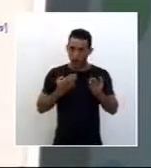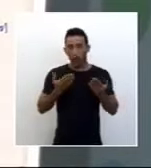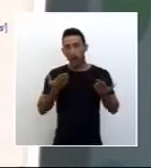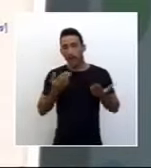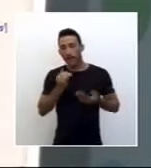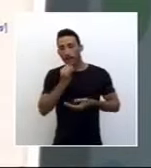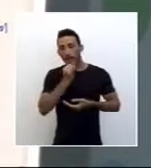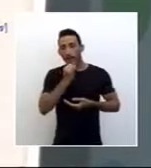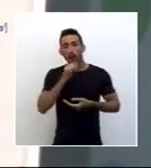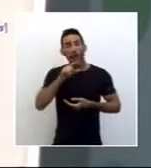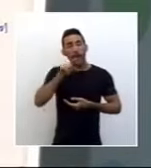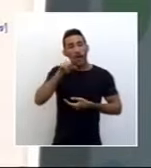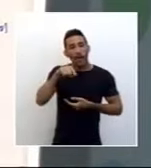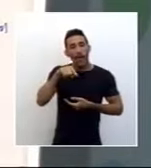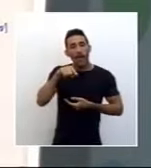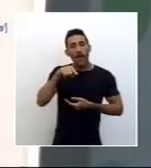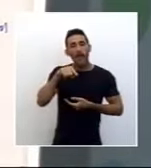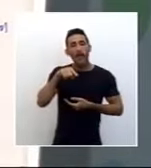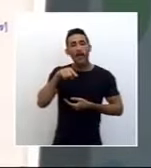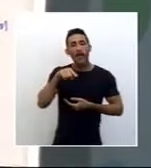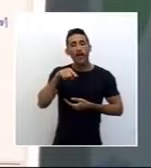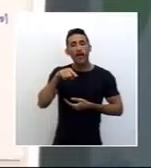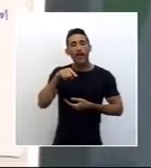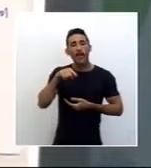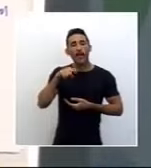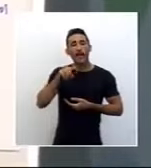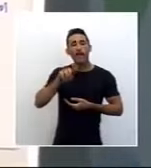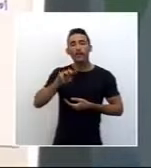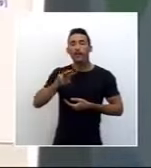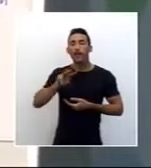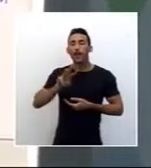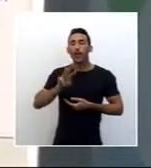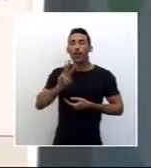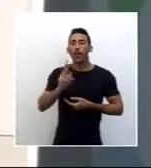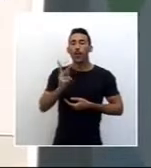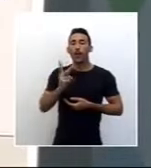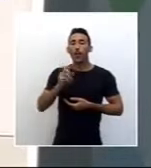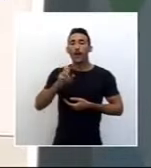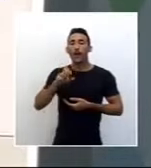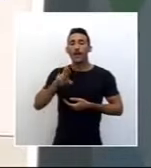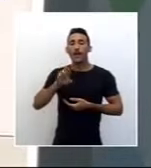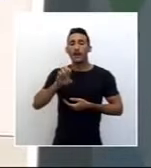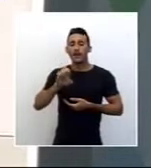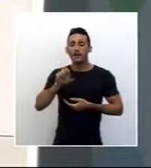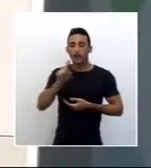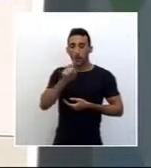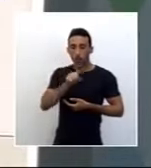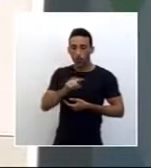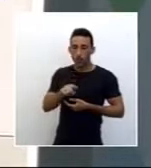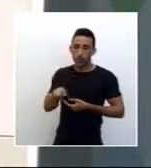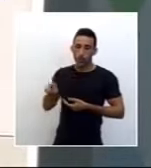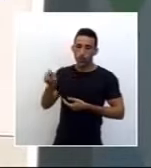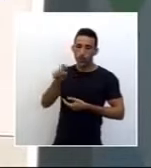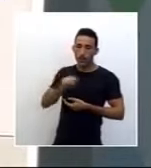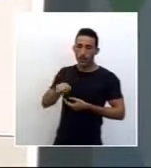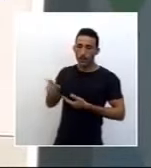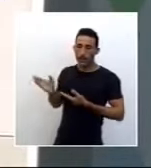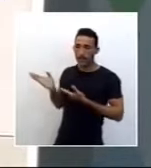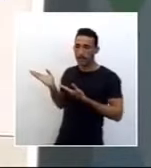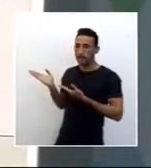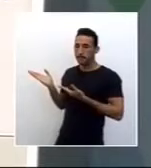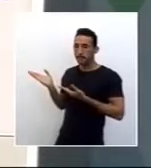caso do é exatamente ali ó a gente tem que usar o scanner porque você vai direto lá e acha essa informação no texto